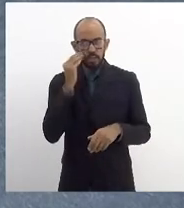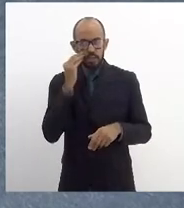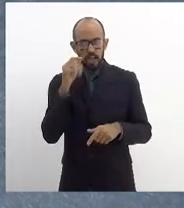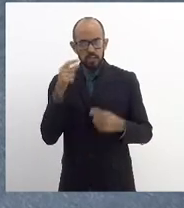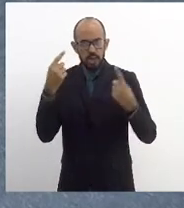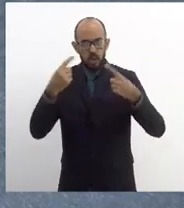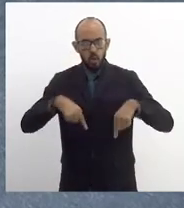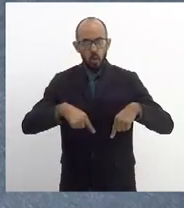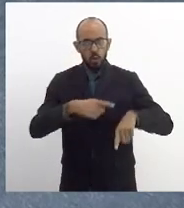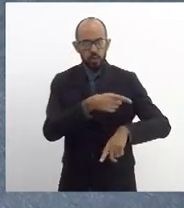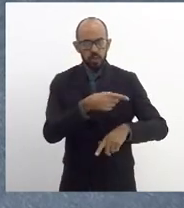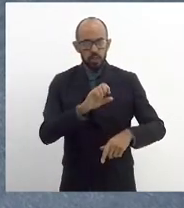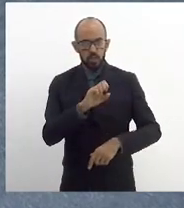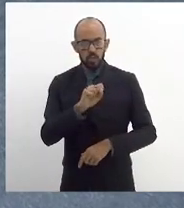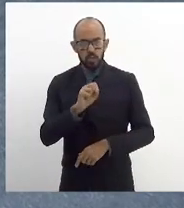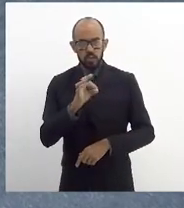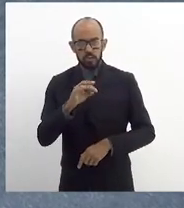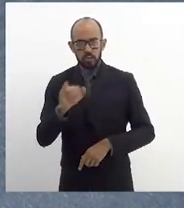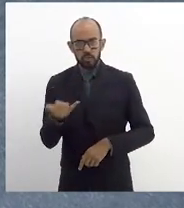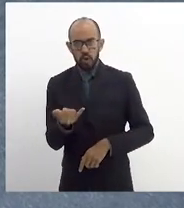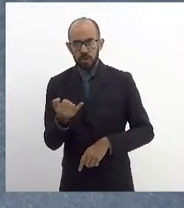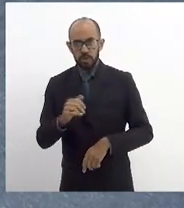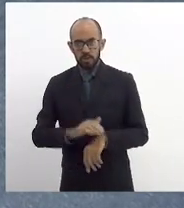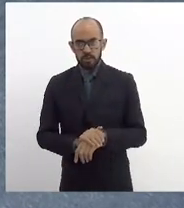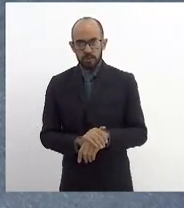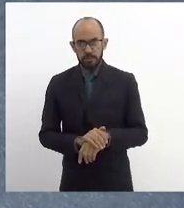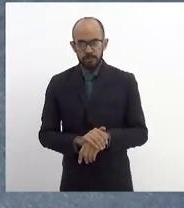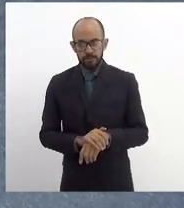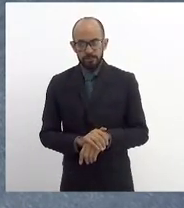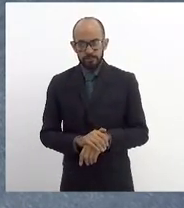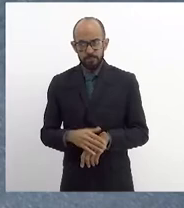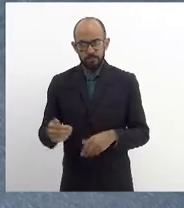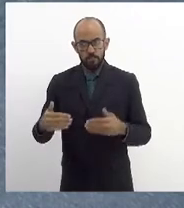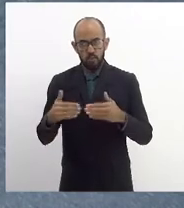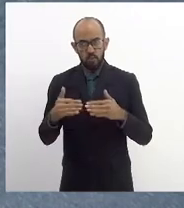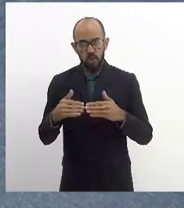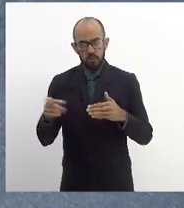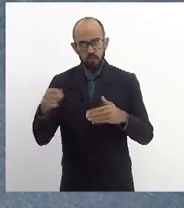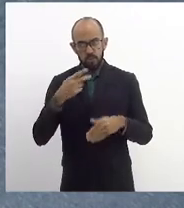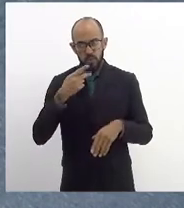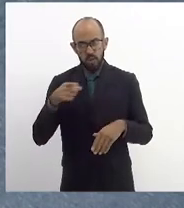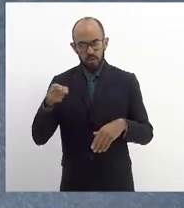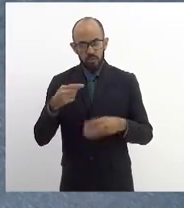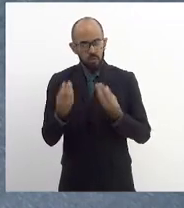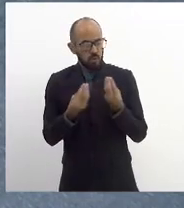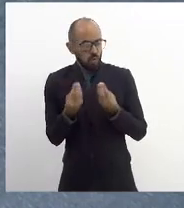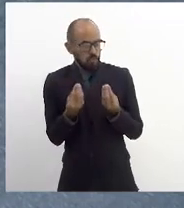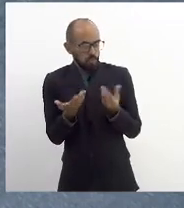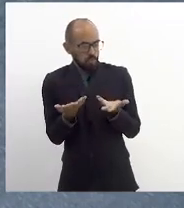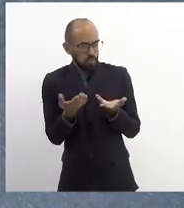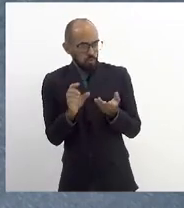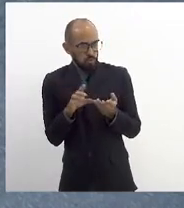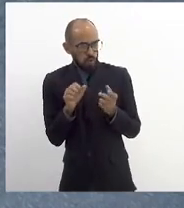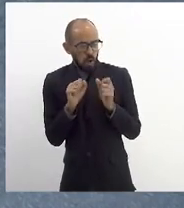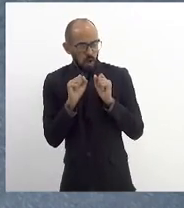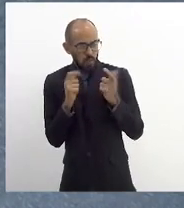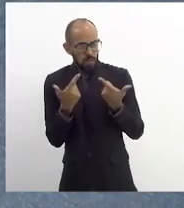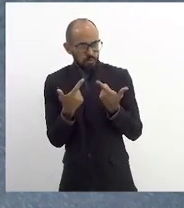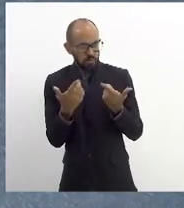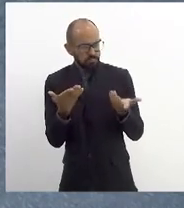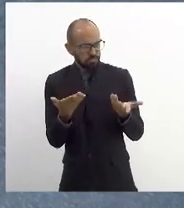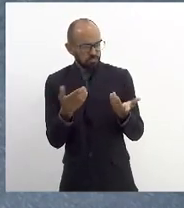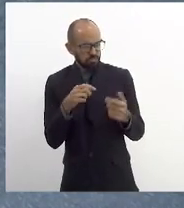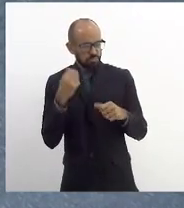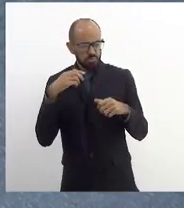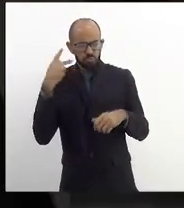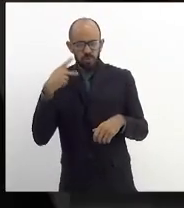posicionar contra essa decisão do STJ esse recurso que vossa excelência colocou agora de que forma se daria pelas assembleias legislativas pelas